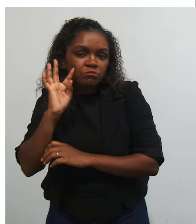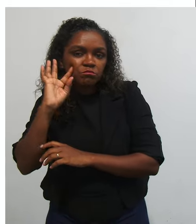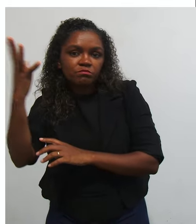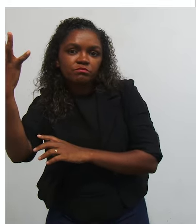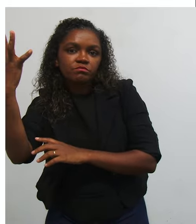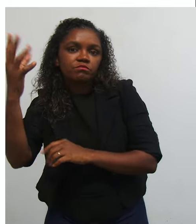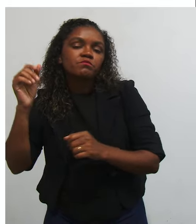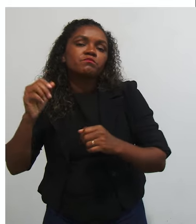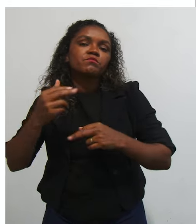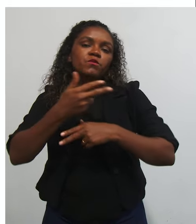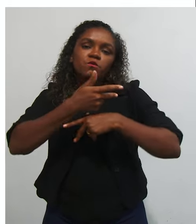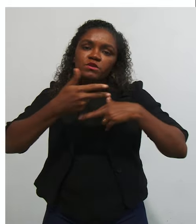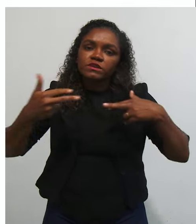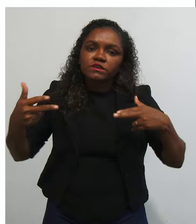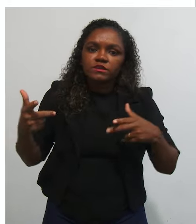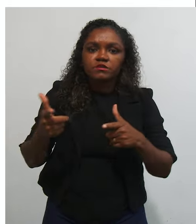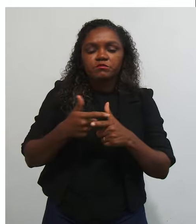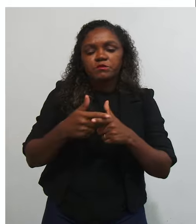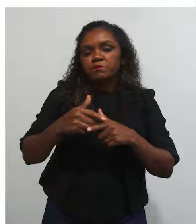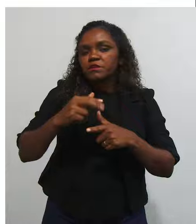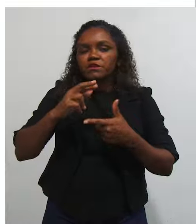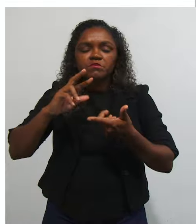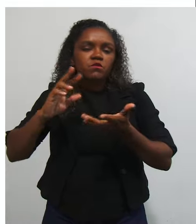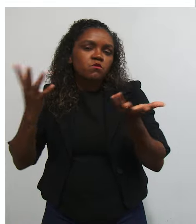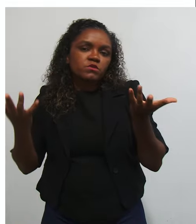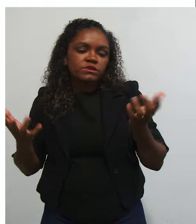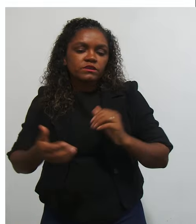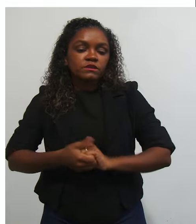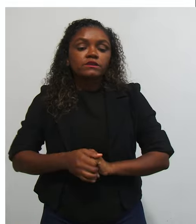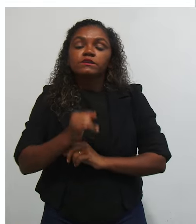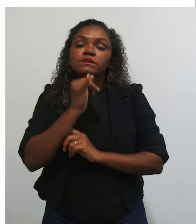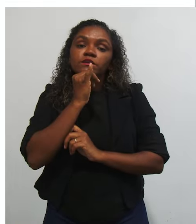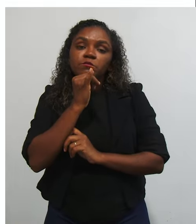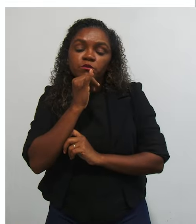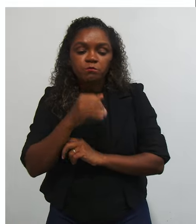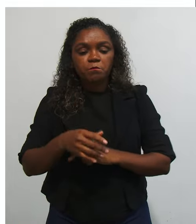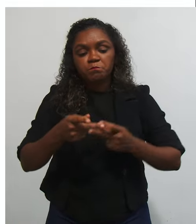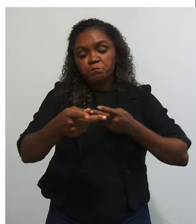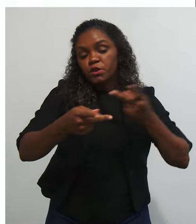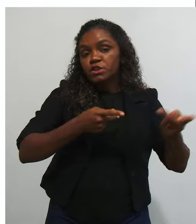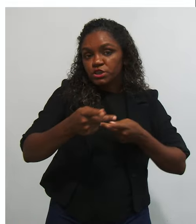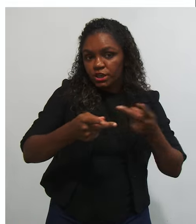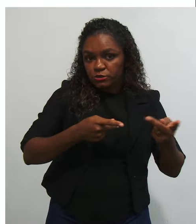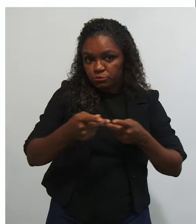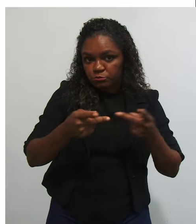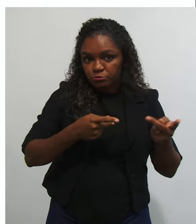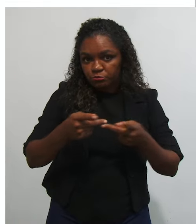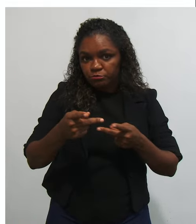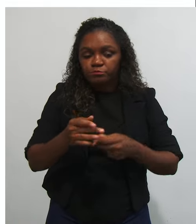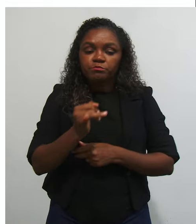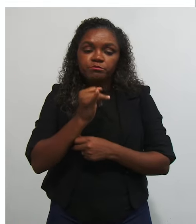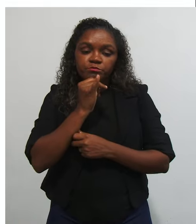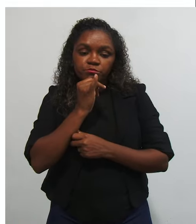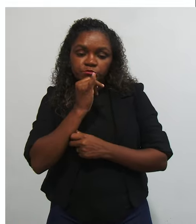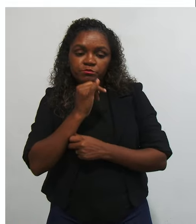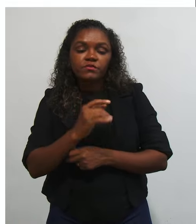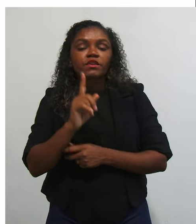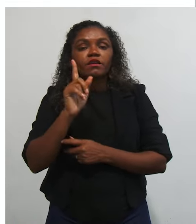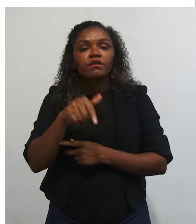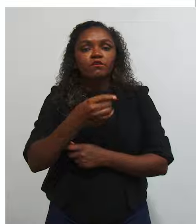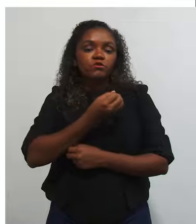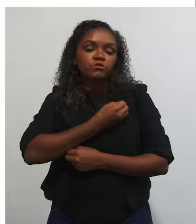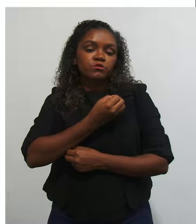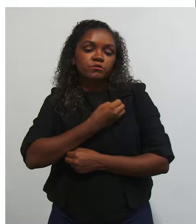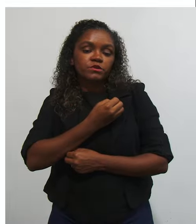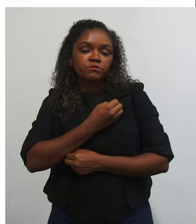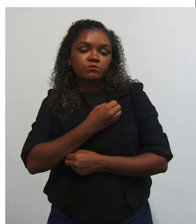essas ações podem ser classificadas como projetos e os códigos delas. Se for projeto, inicia com número ímpar. O